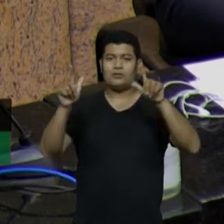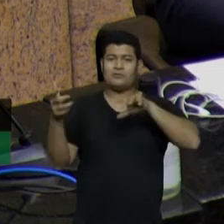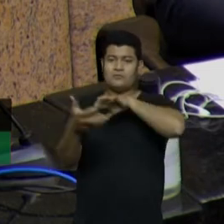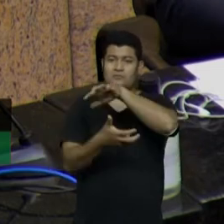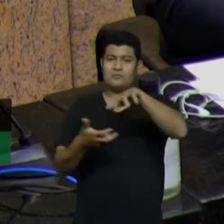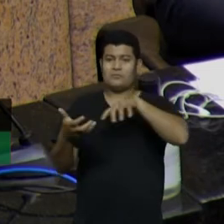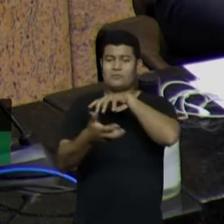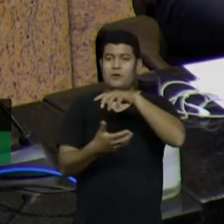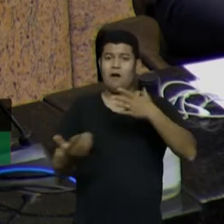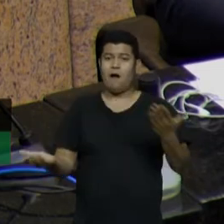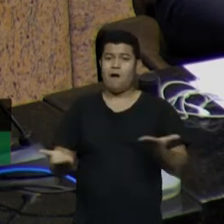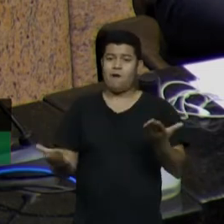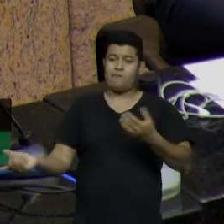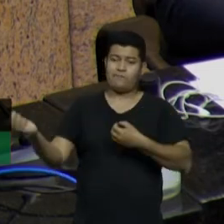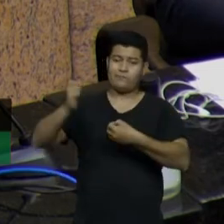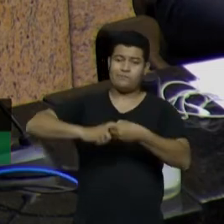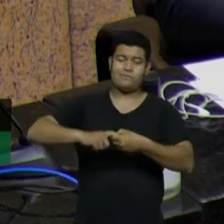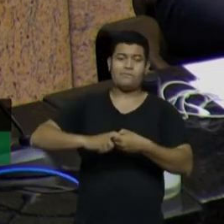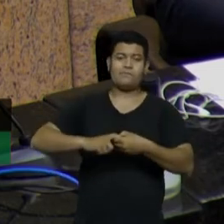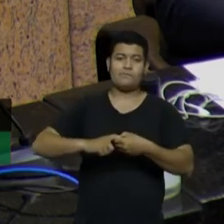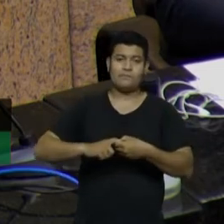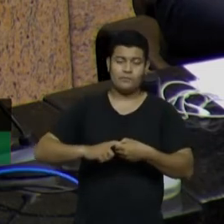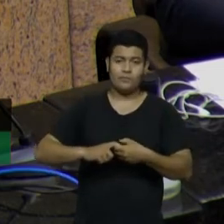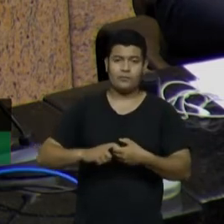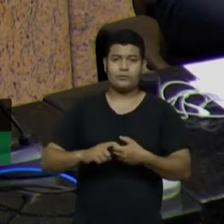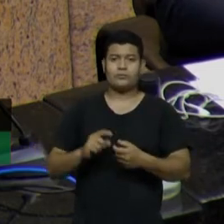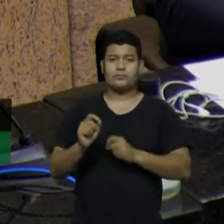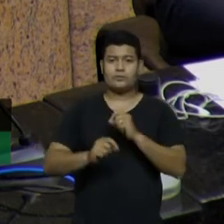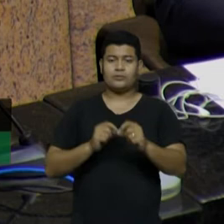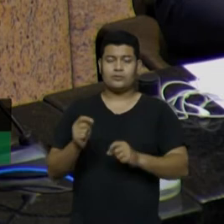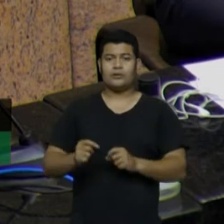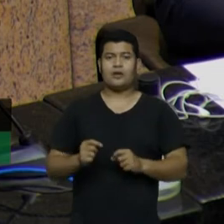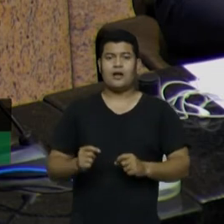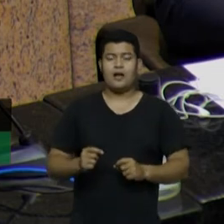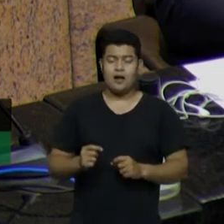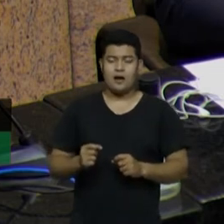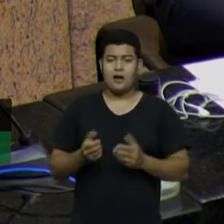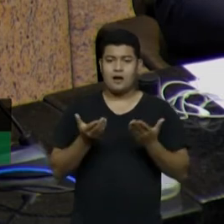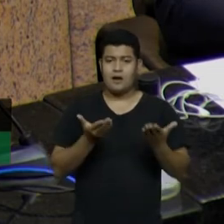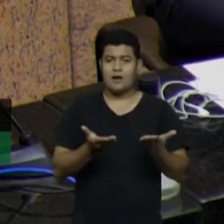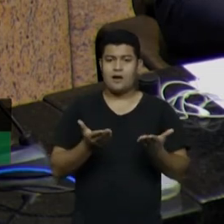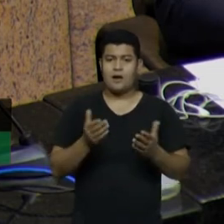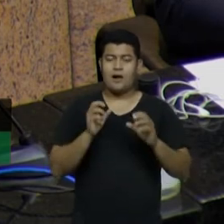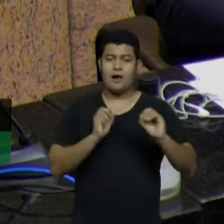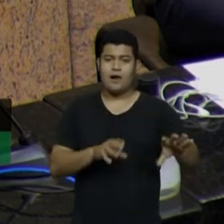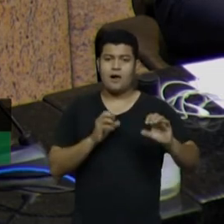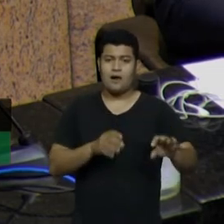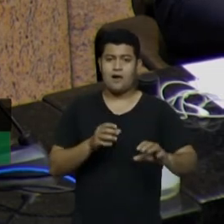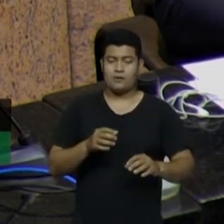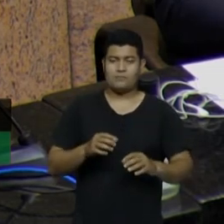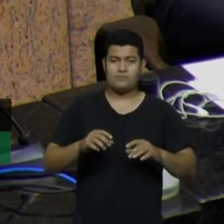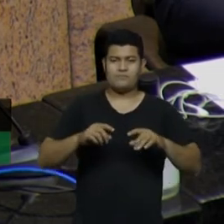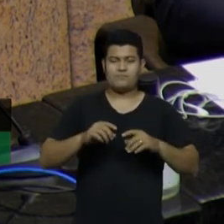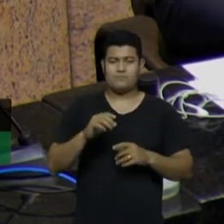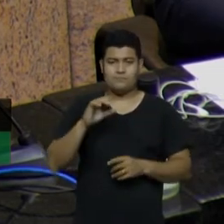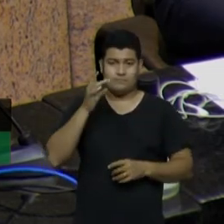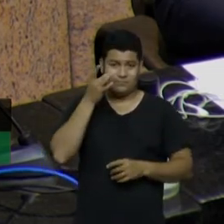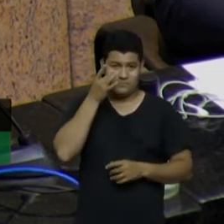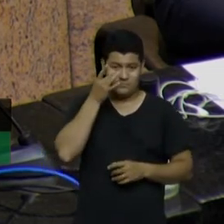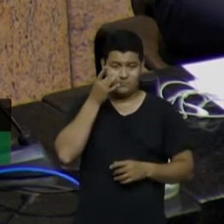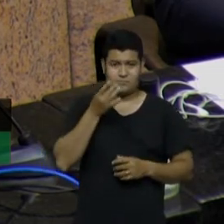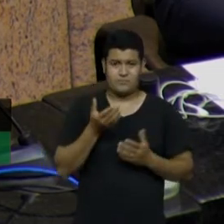no retorno às aulas presenciais. Isso, sem dúvida, é uma insensibilidade com